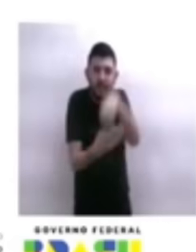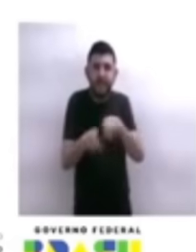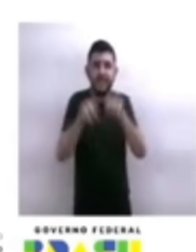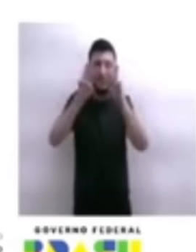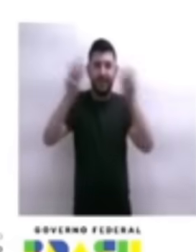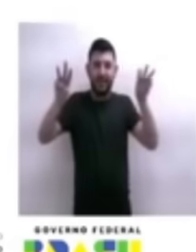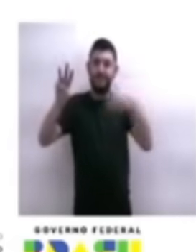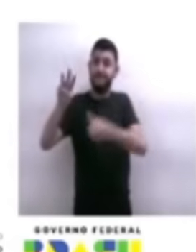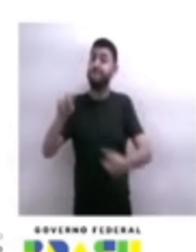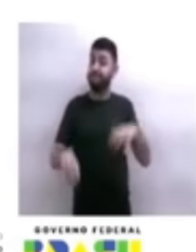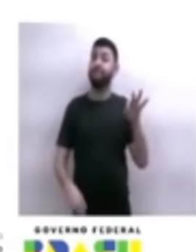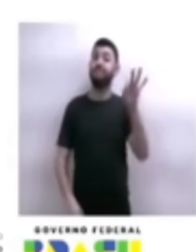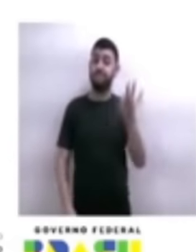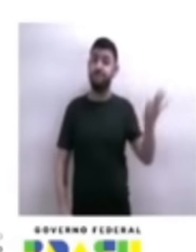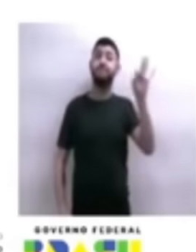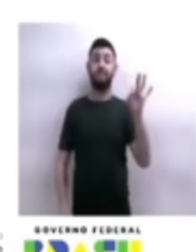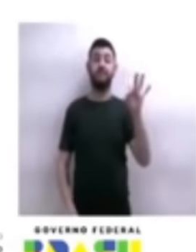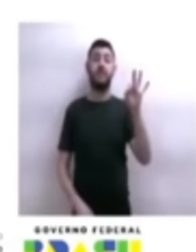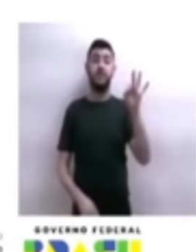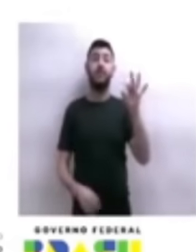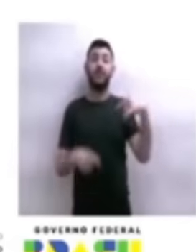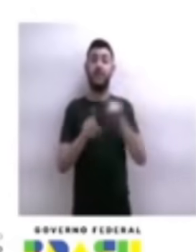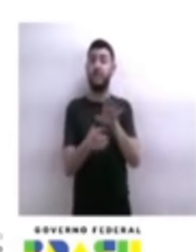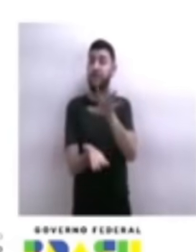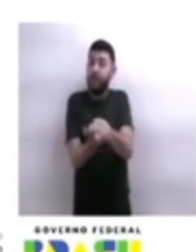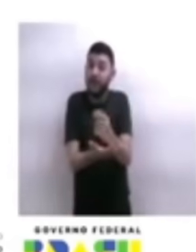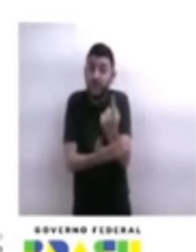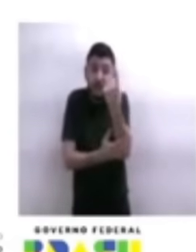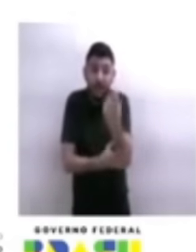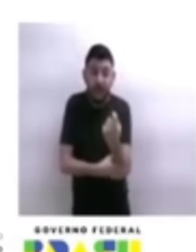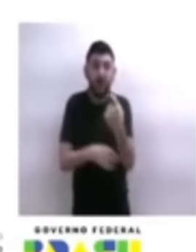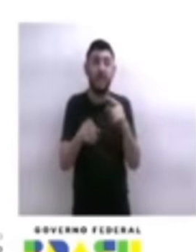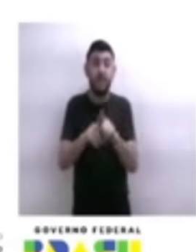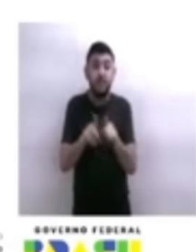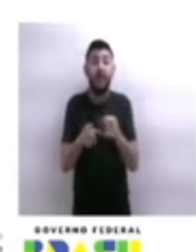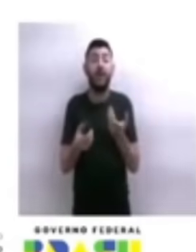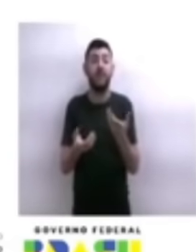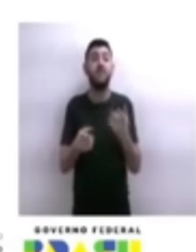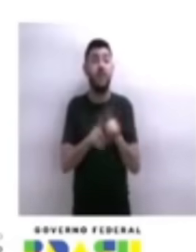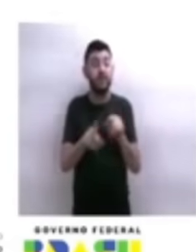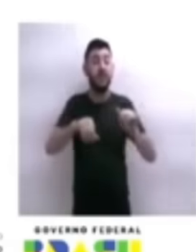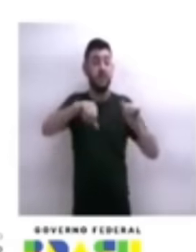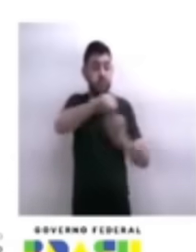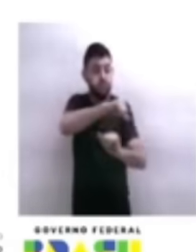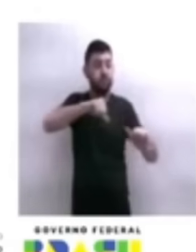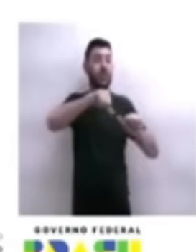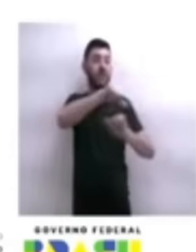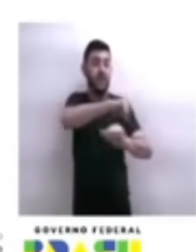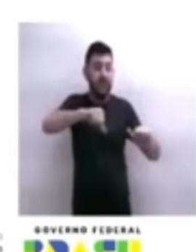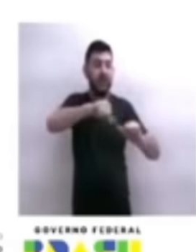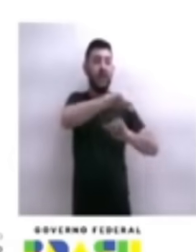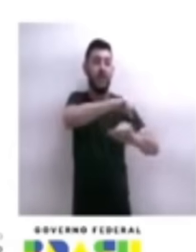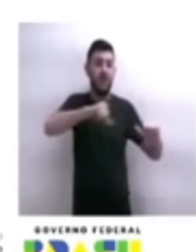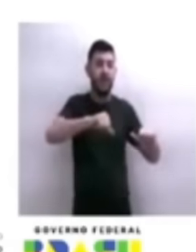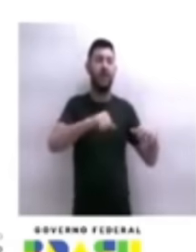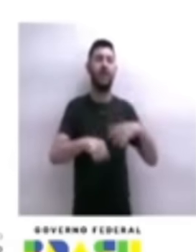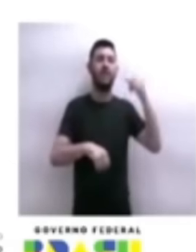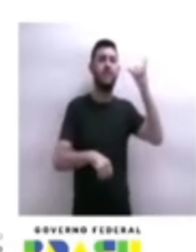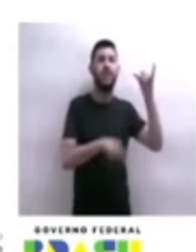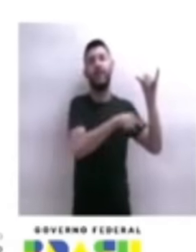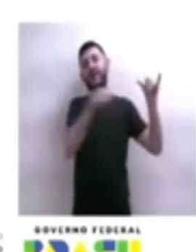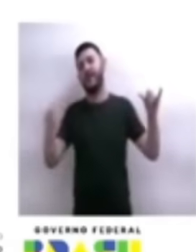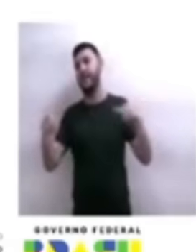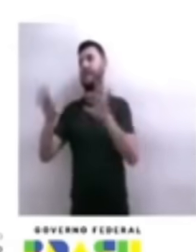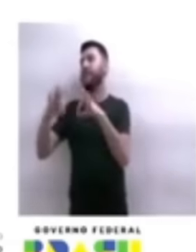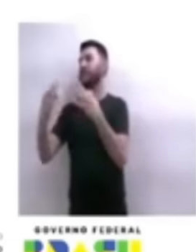do governo federal, e o processo dentro do Cadastro Único vai sendo alimentado automaticamente, economizando que a família tenha que ir lá prestar essa